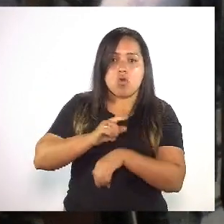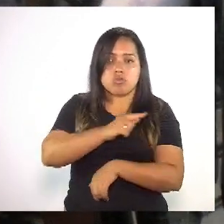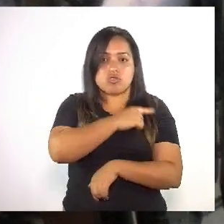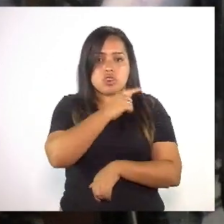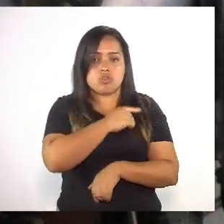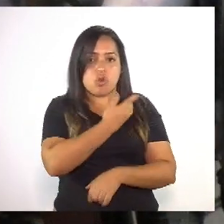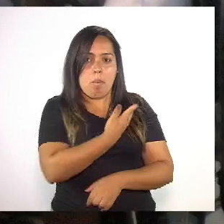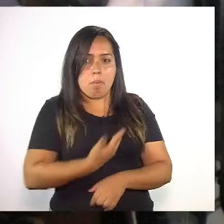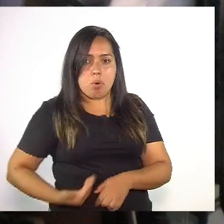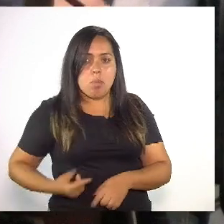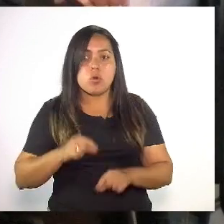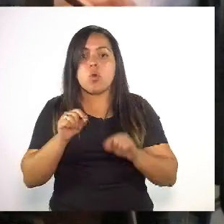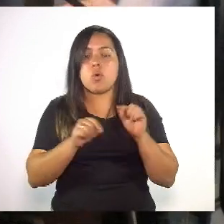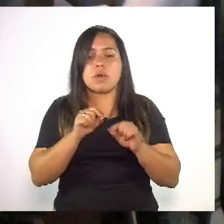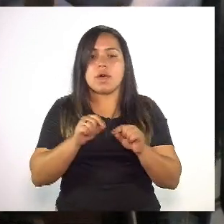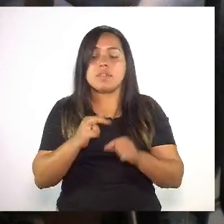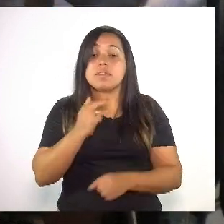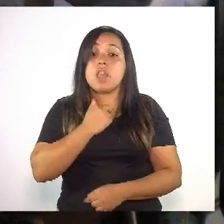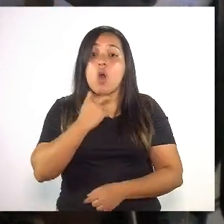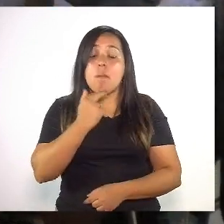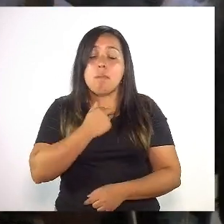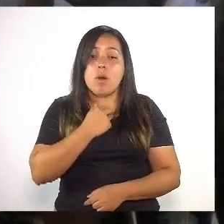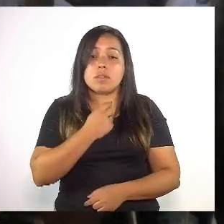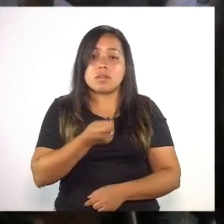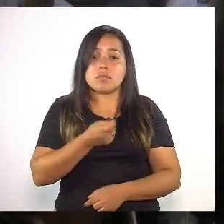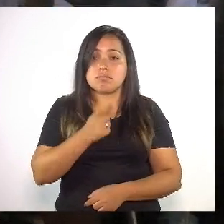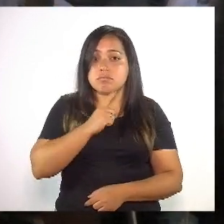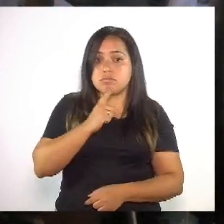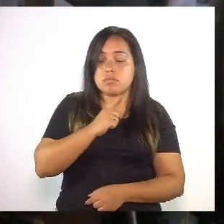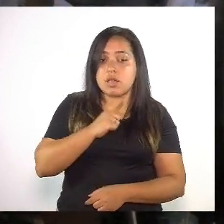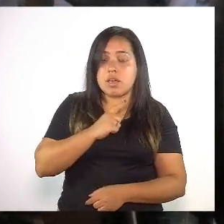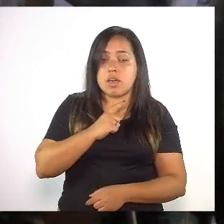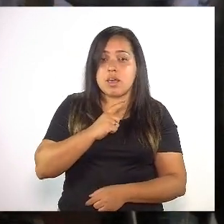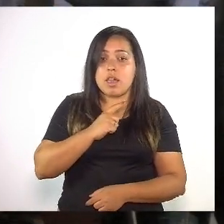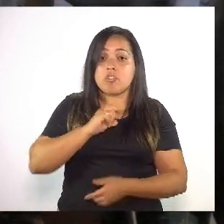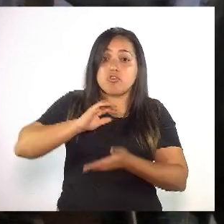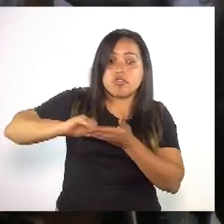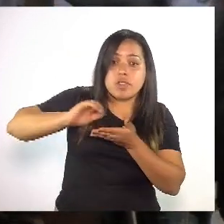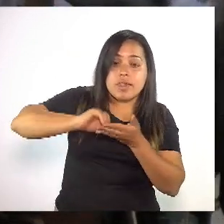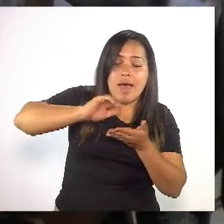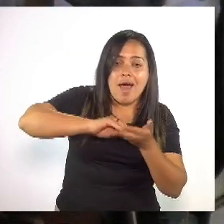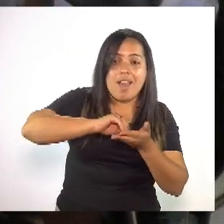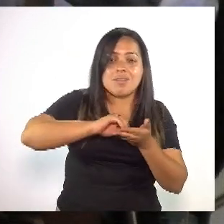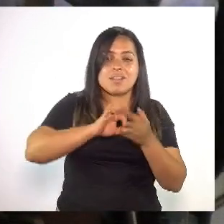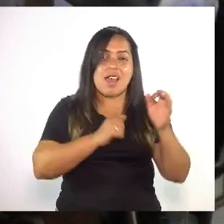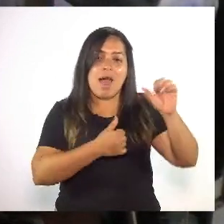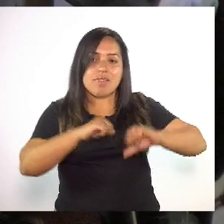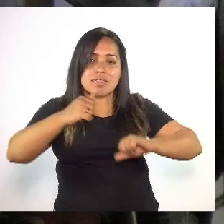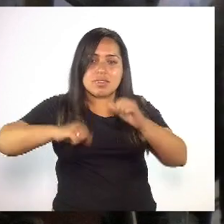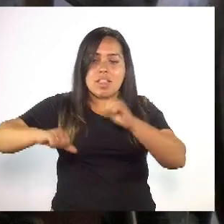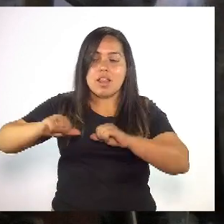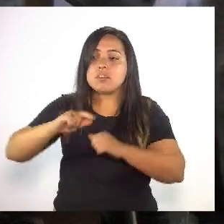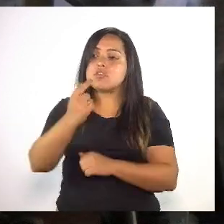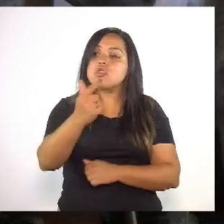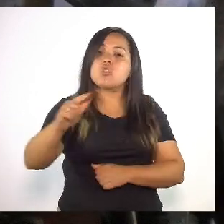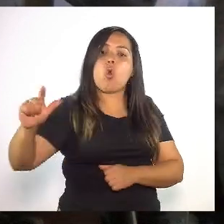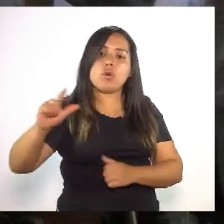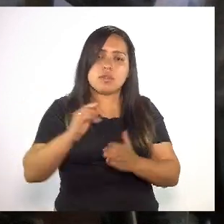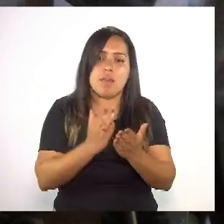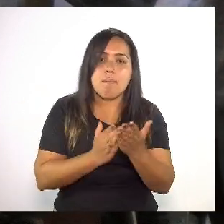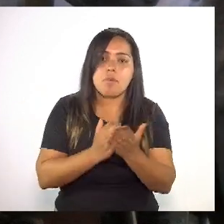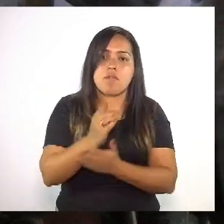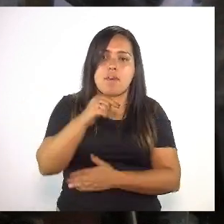que não podem ser desconsideradas na análise de suas contas, a exemplo de outras contas aprovadas nessa